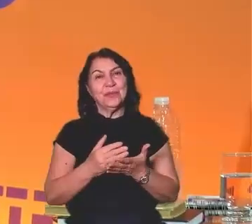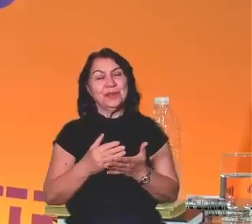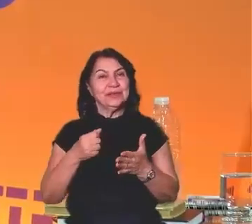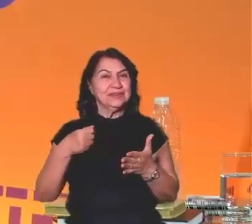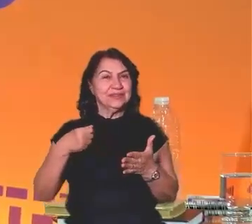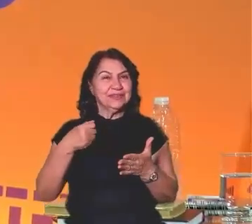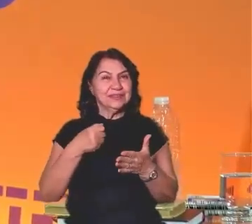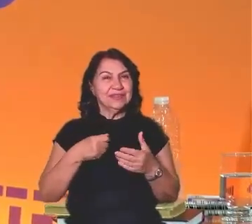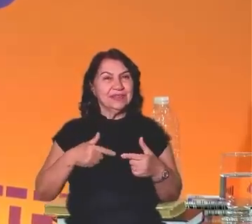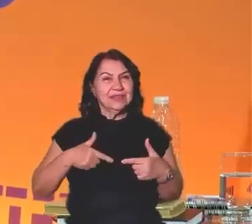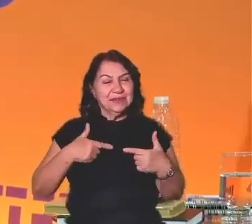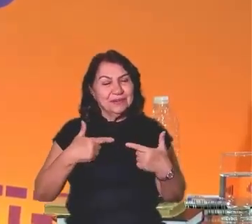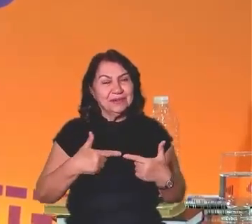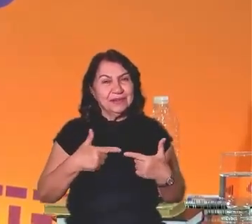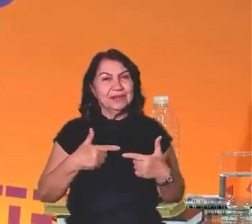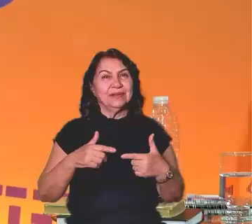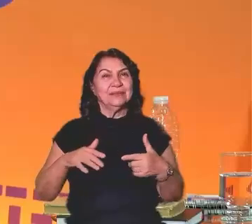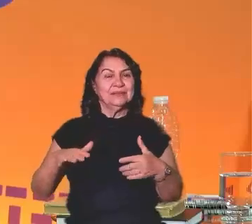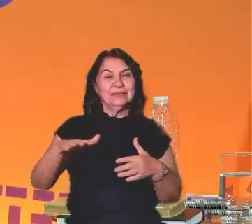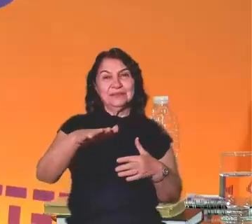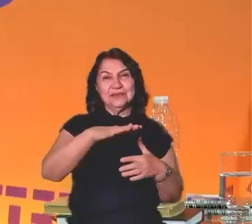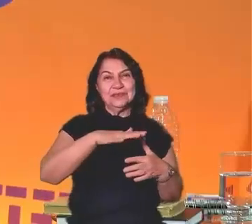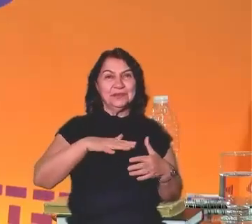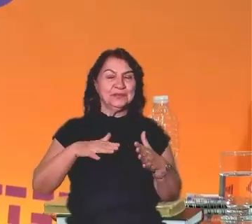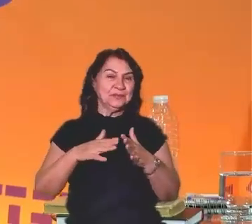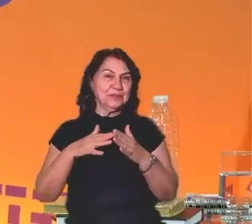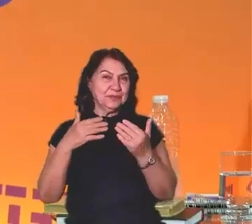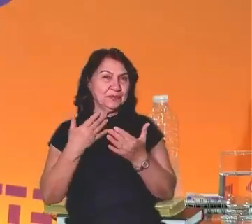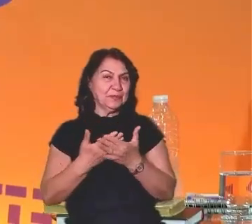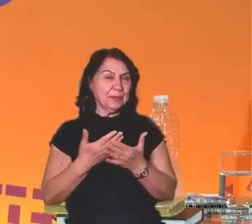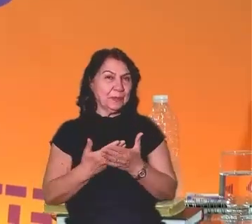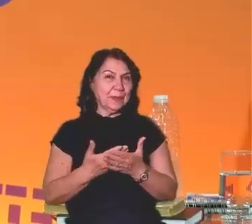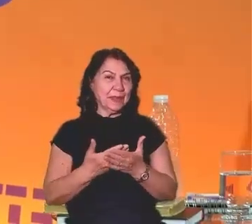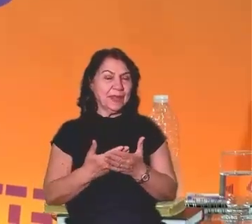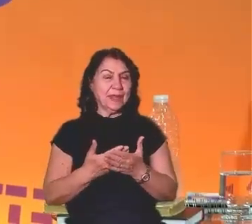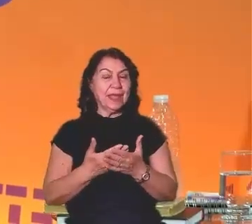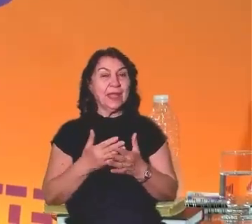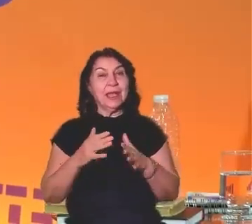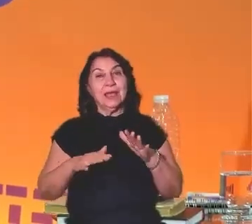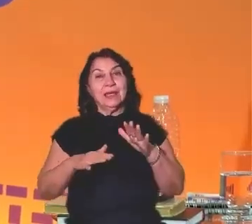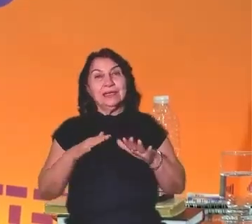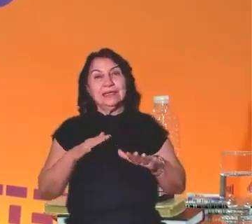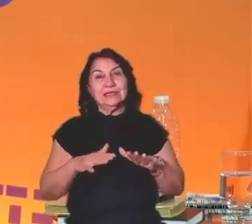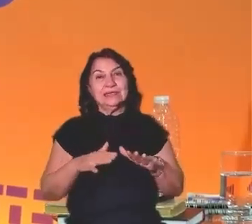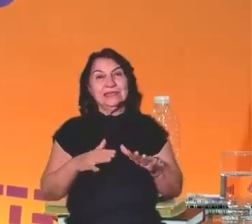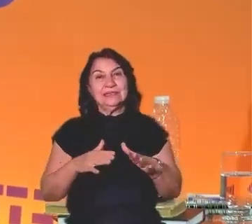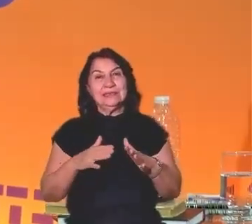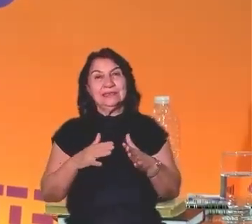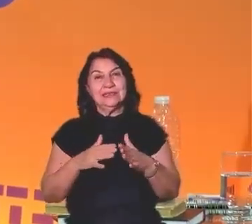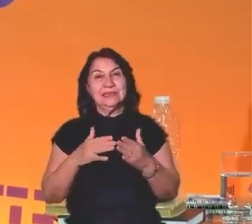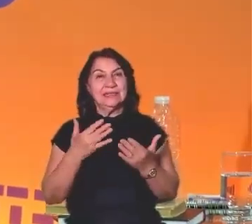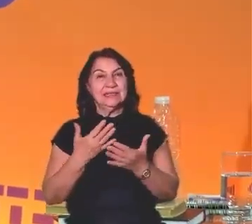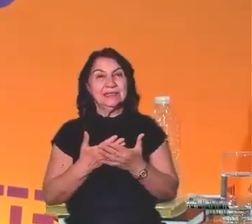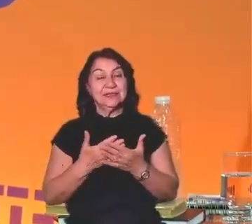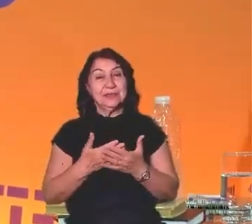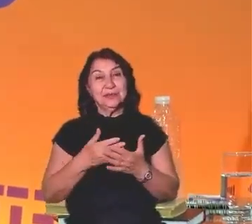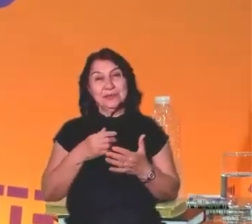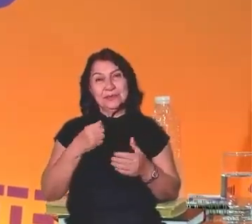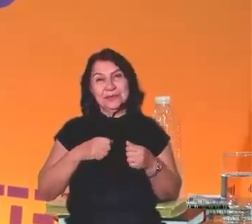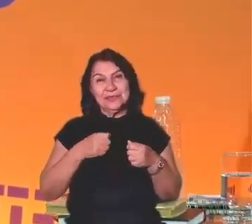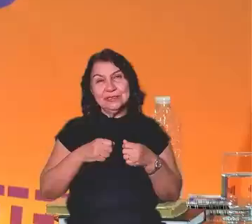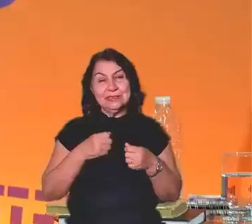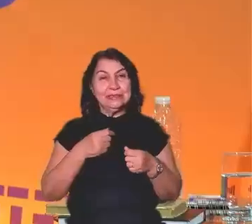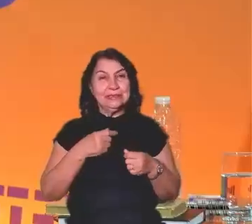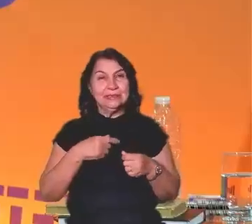pelo espaço da arte na escola. E aí, quando a escola, às vezes tem alguma coisa, a criança, por exemplo, precisa sair mais cedo para